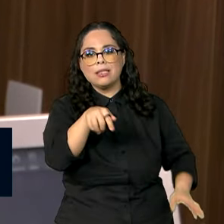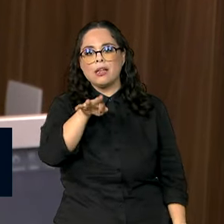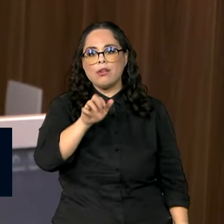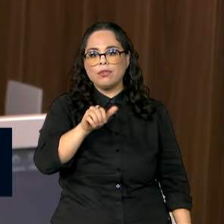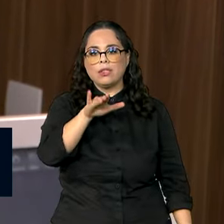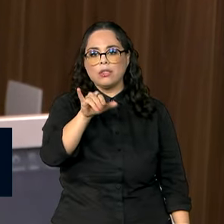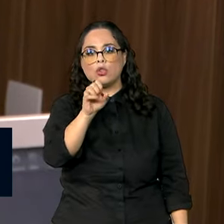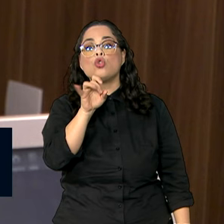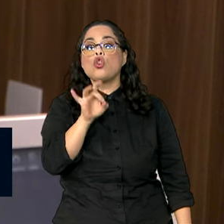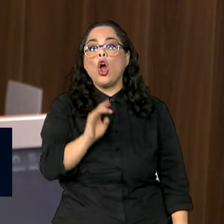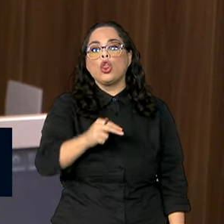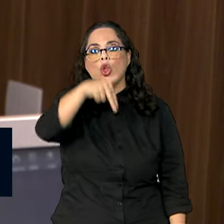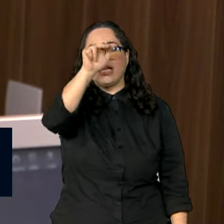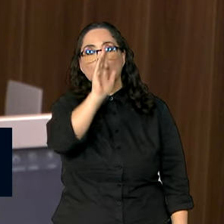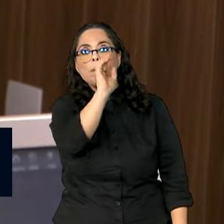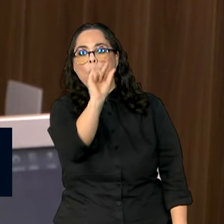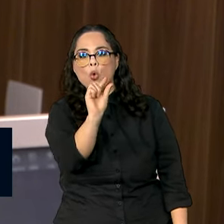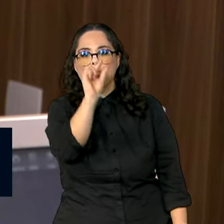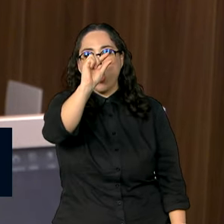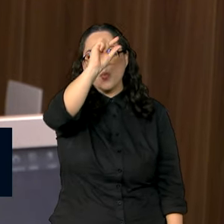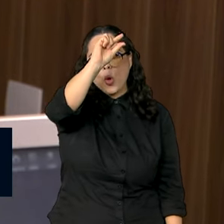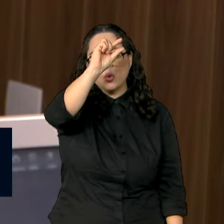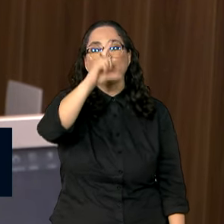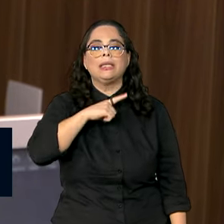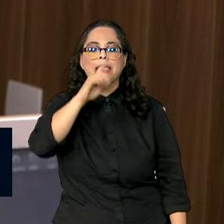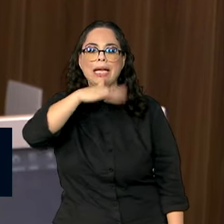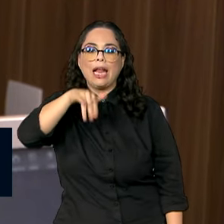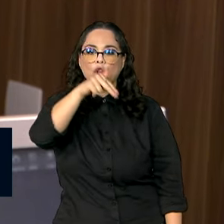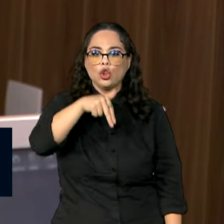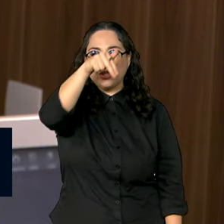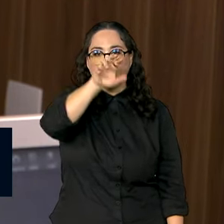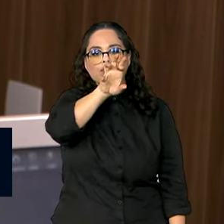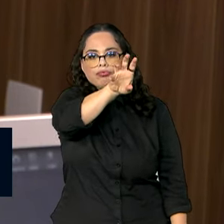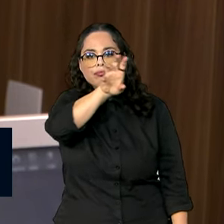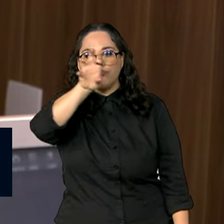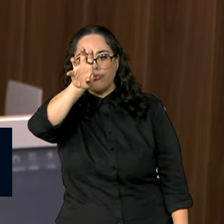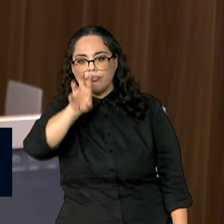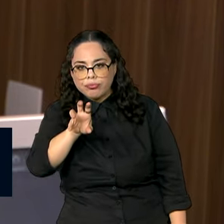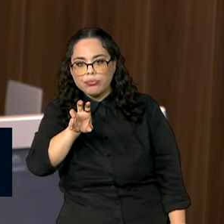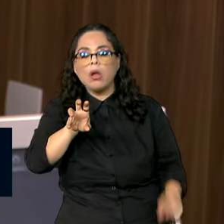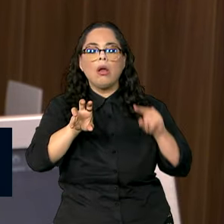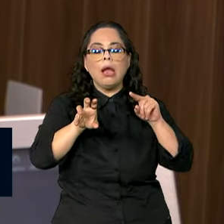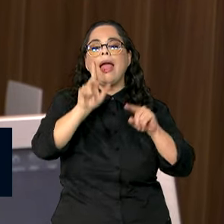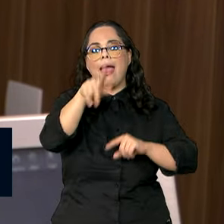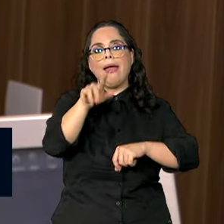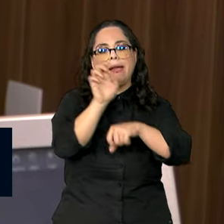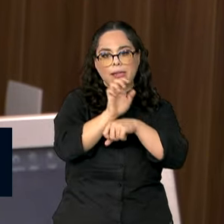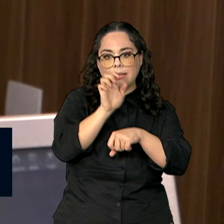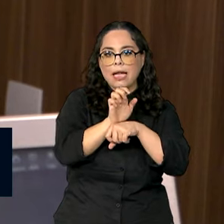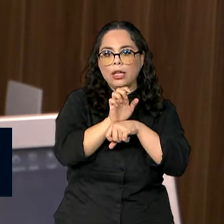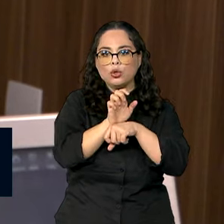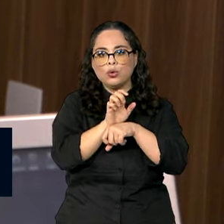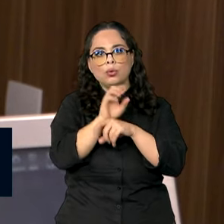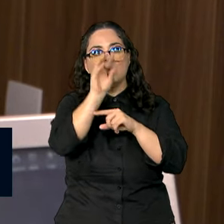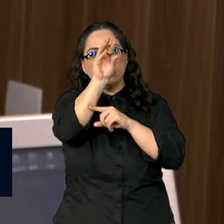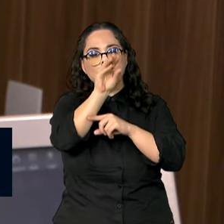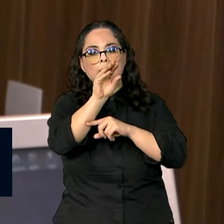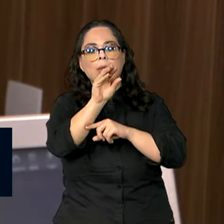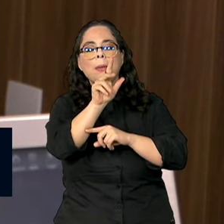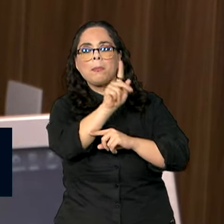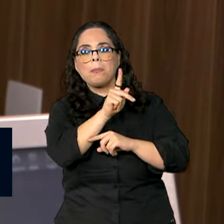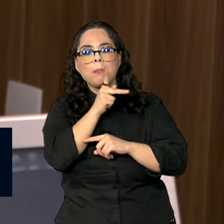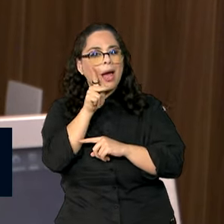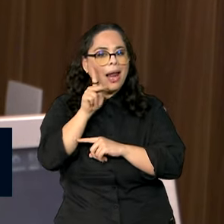região Nordeste, né? Então, a gente tem a parte do Nordeste Setentrional, nesse caso, o estado da